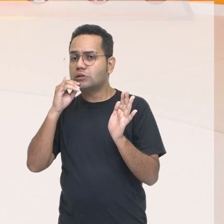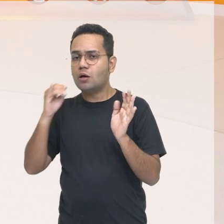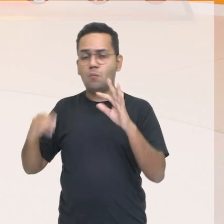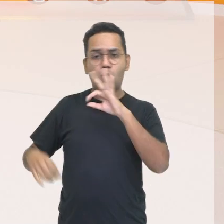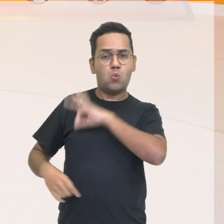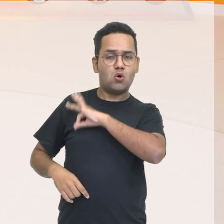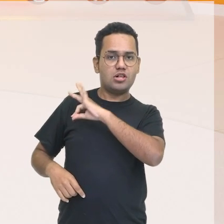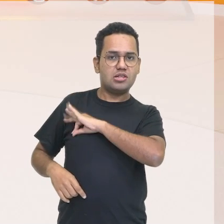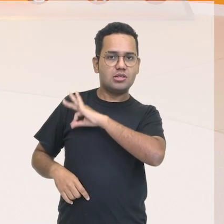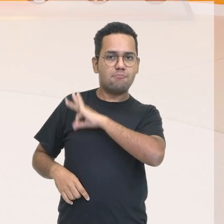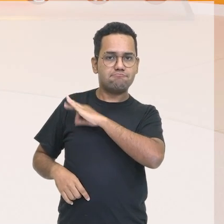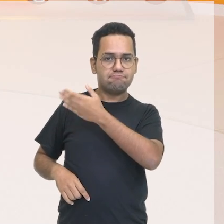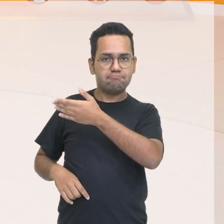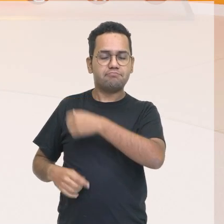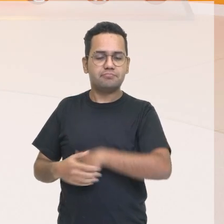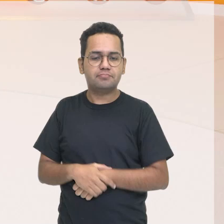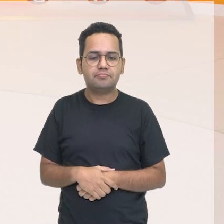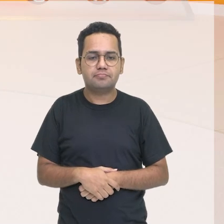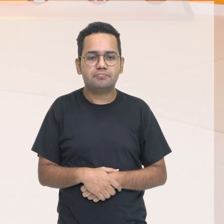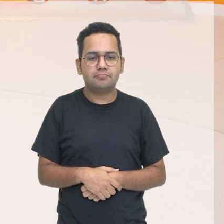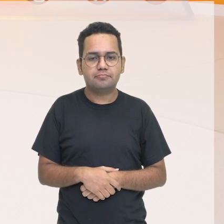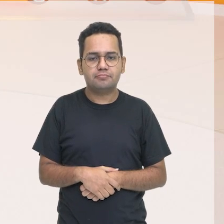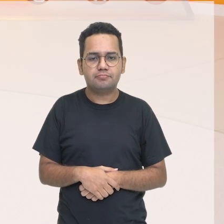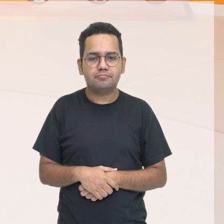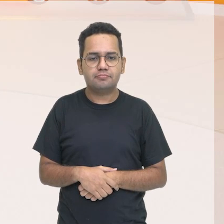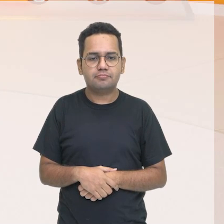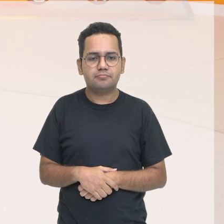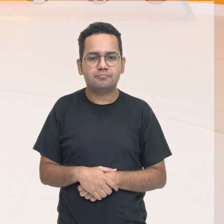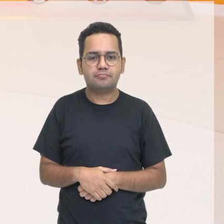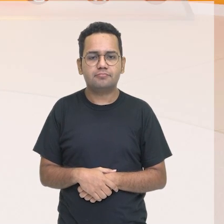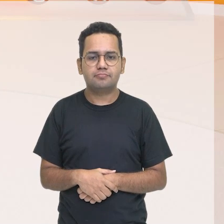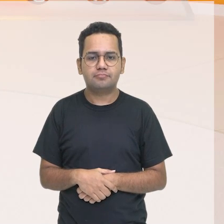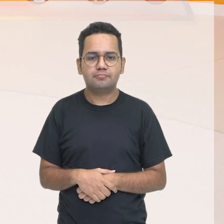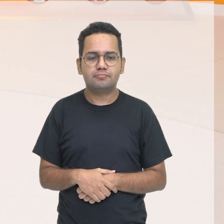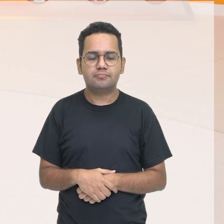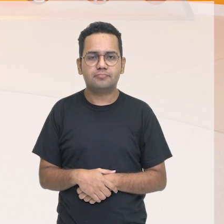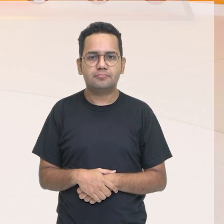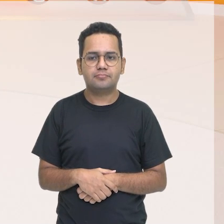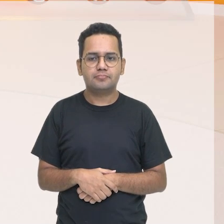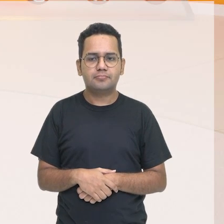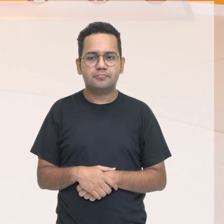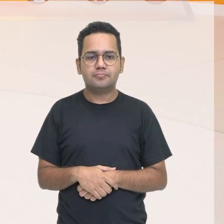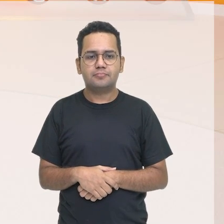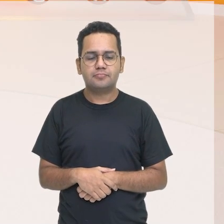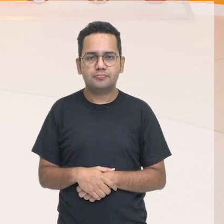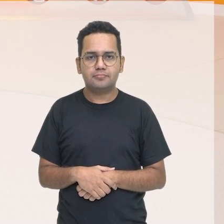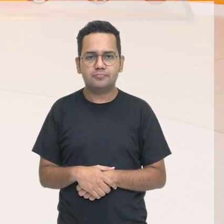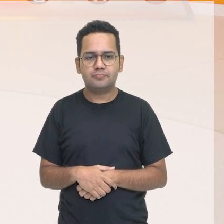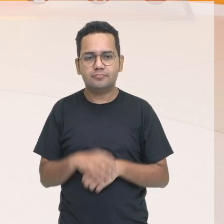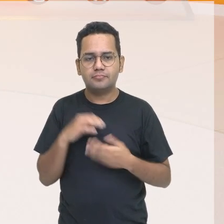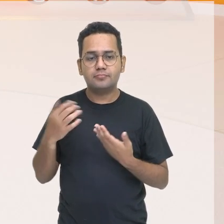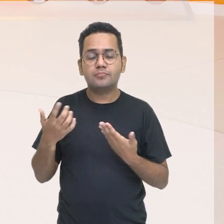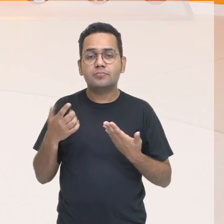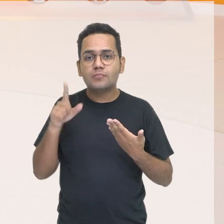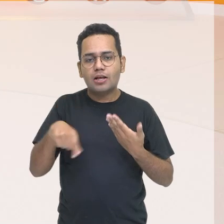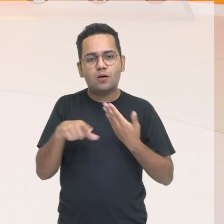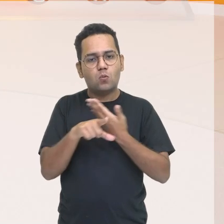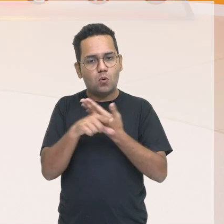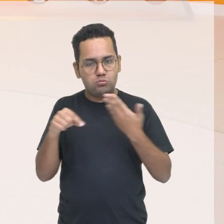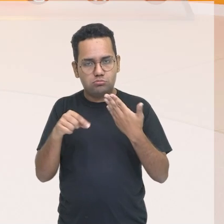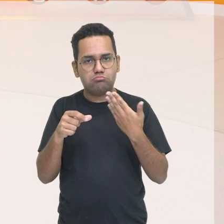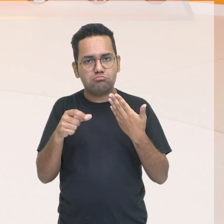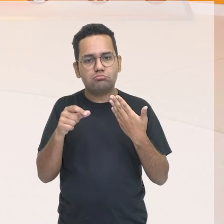A força policial que os estados usam. Então, Max Weber é a